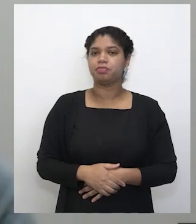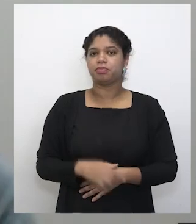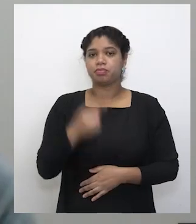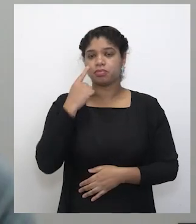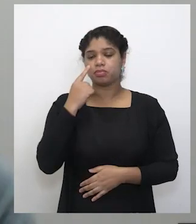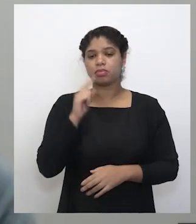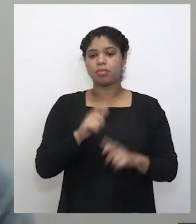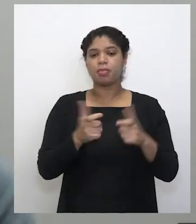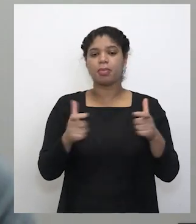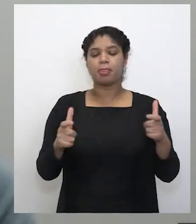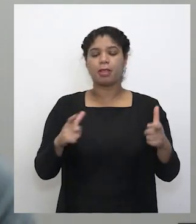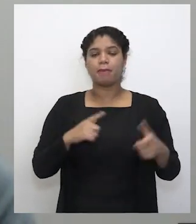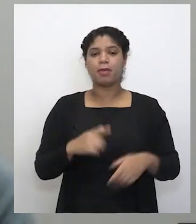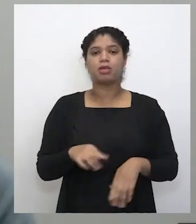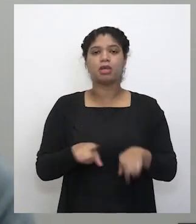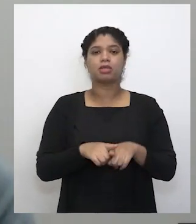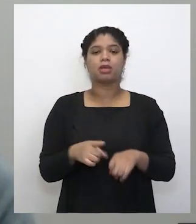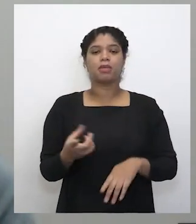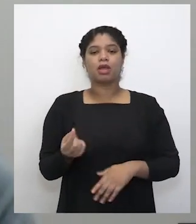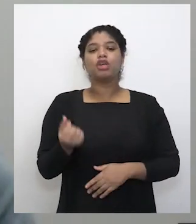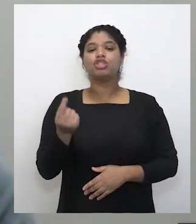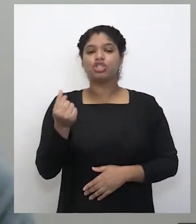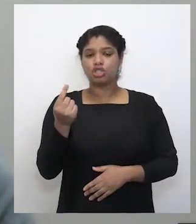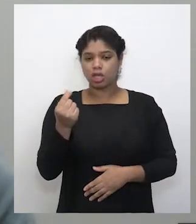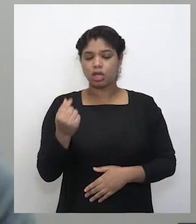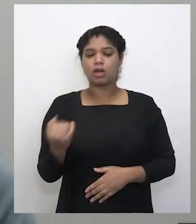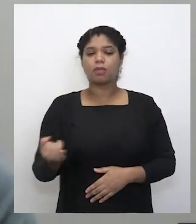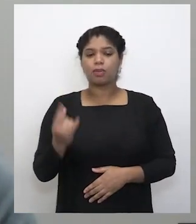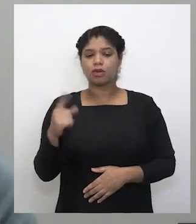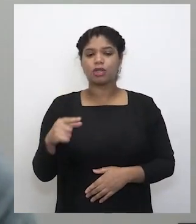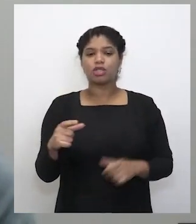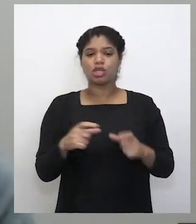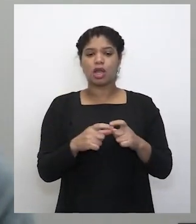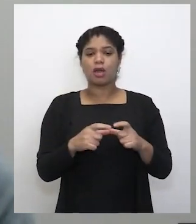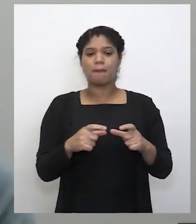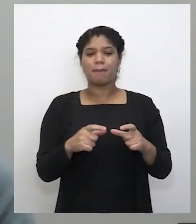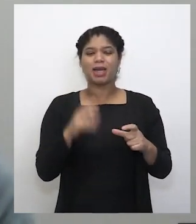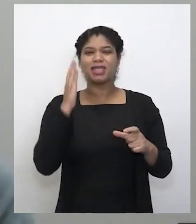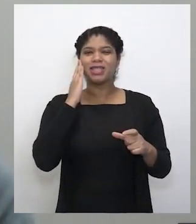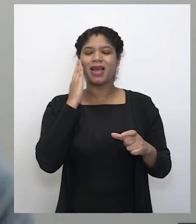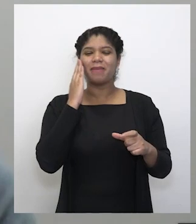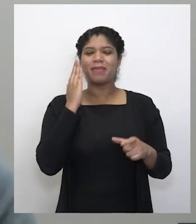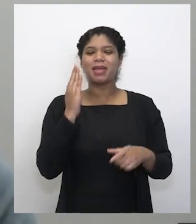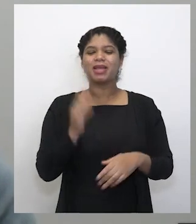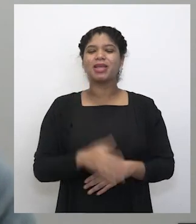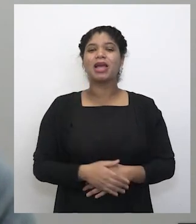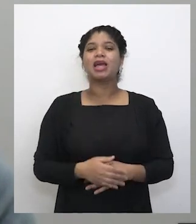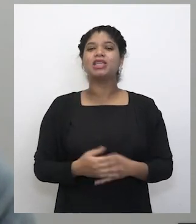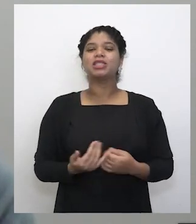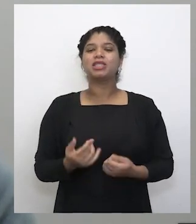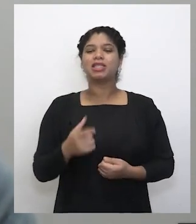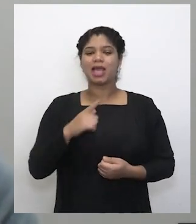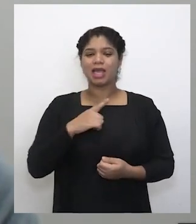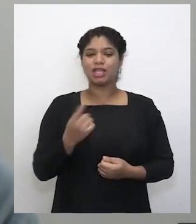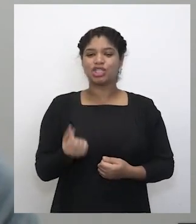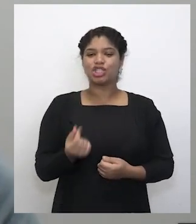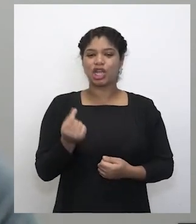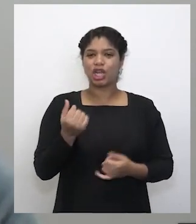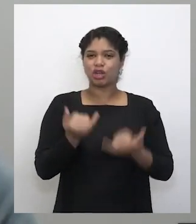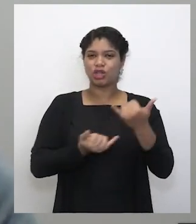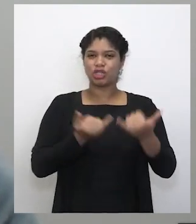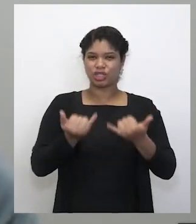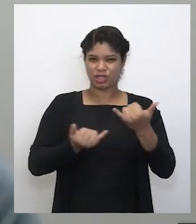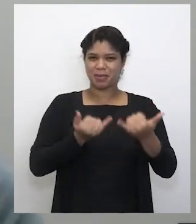também muito a questão do dinheiro mesmo, né? Utilizar aqueles dinheiros fictícios, né?